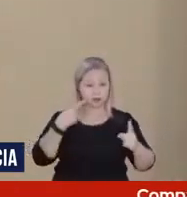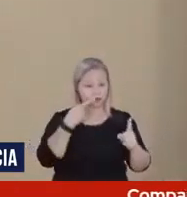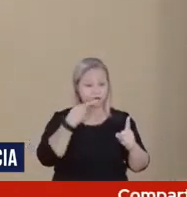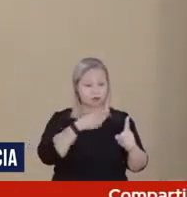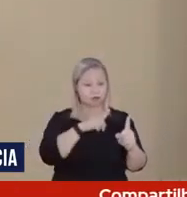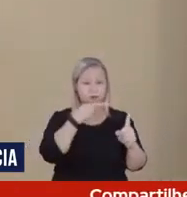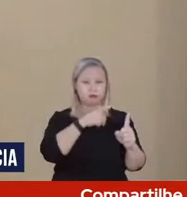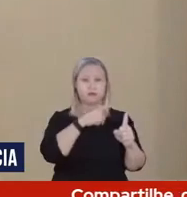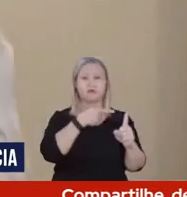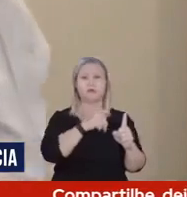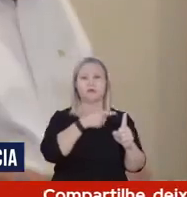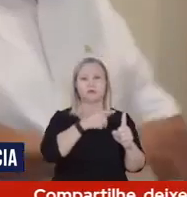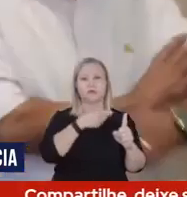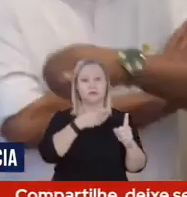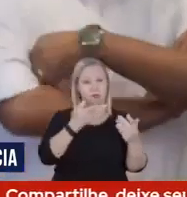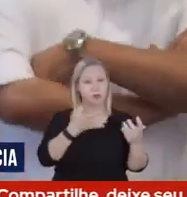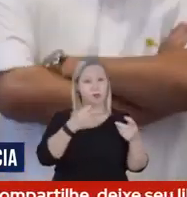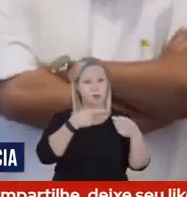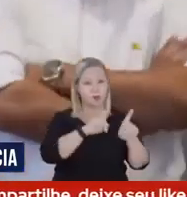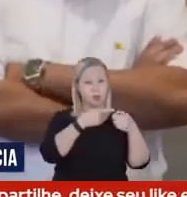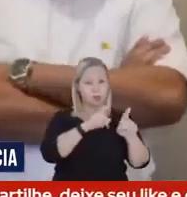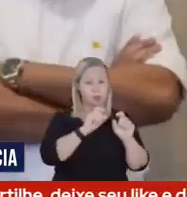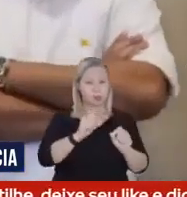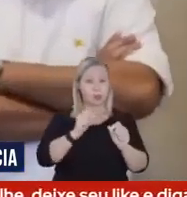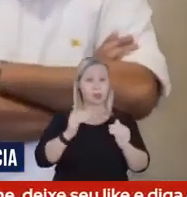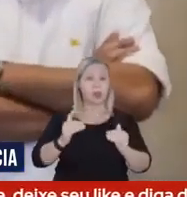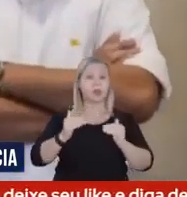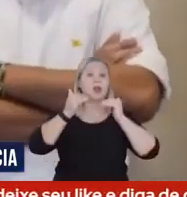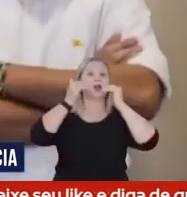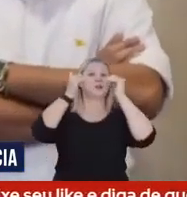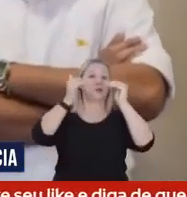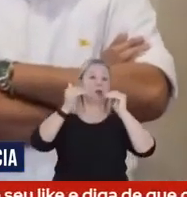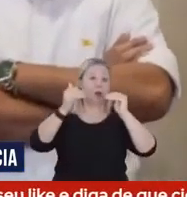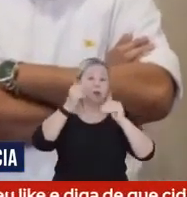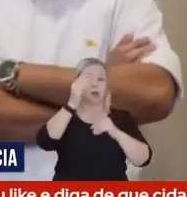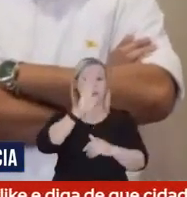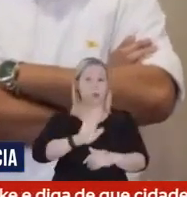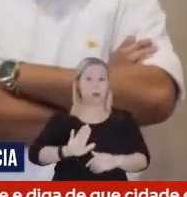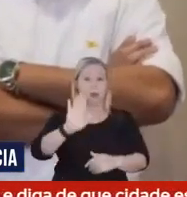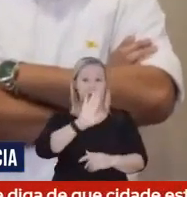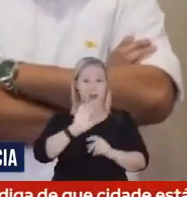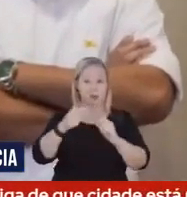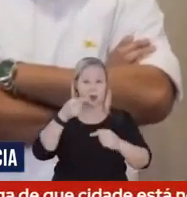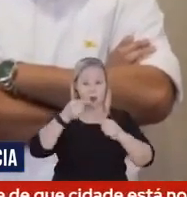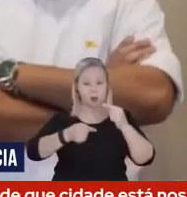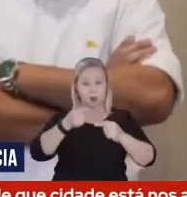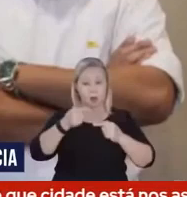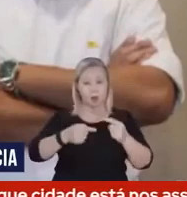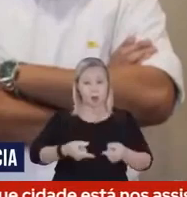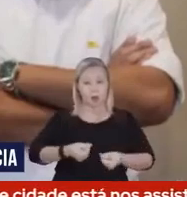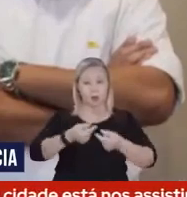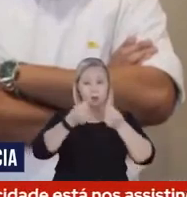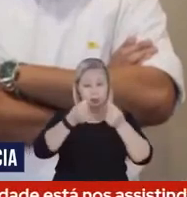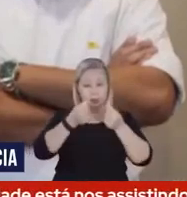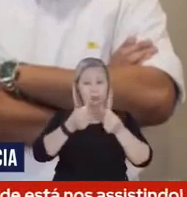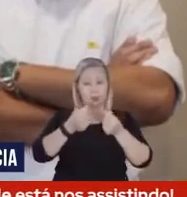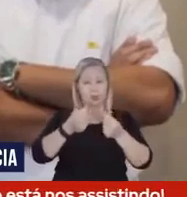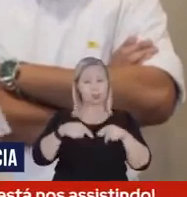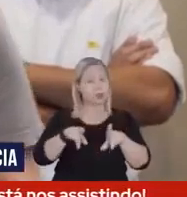são ataques à soberania nacional. Discutir política de preços é discutir soberania nacional, né? De certa